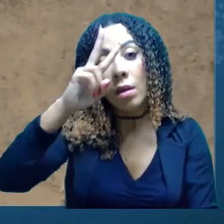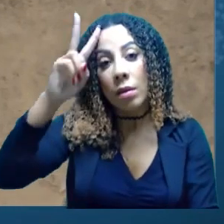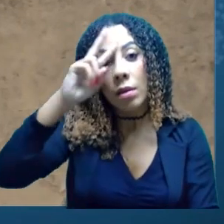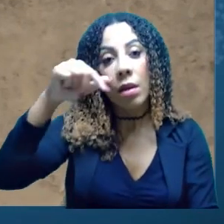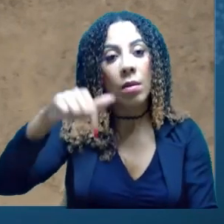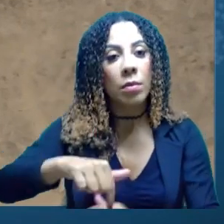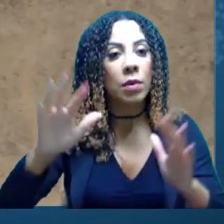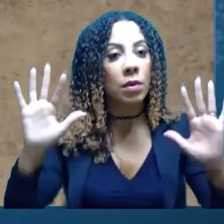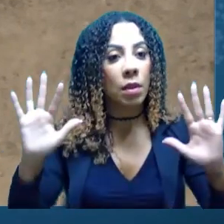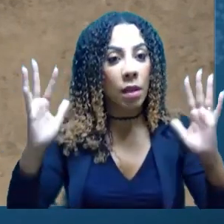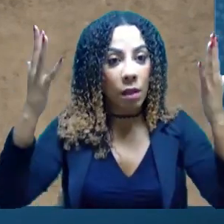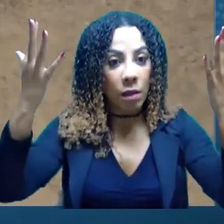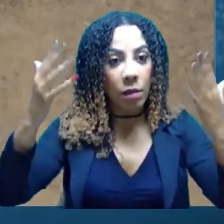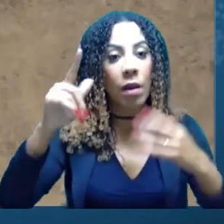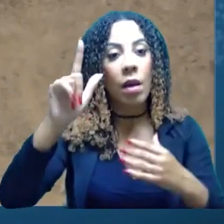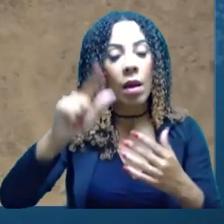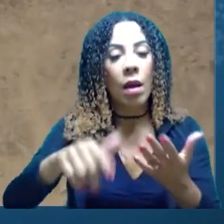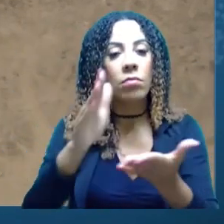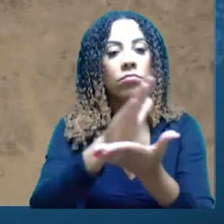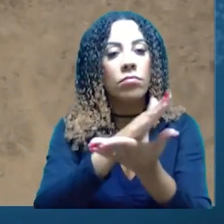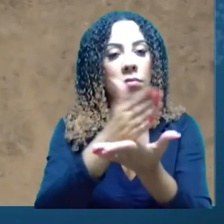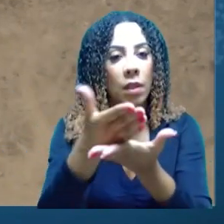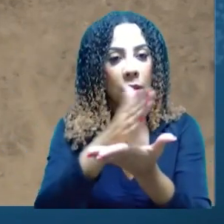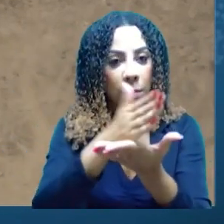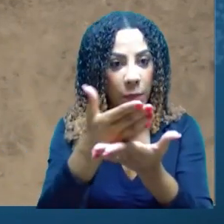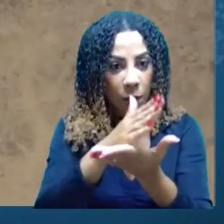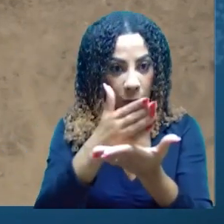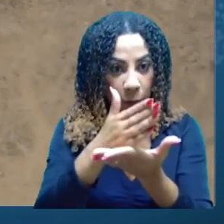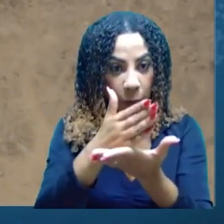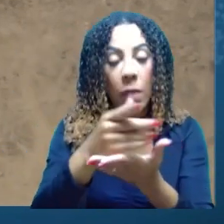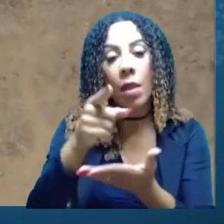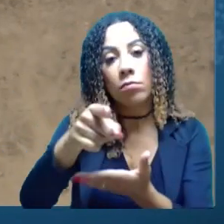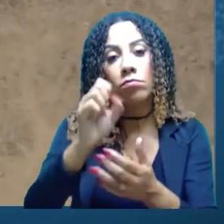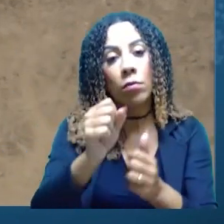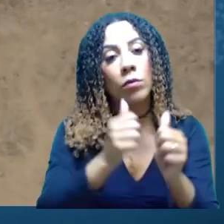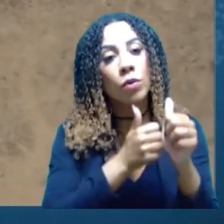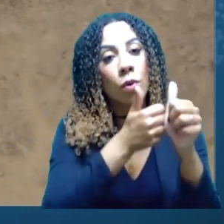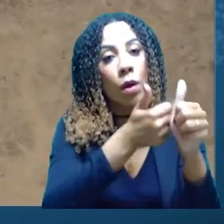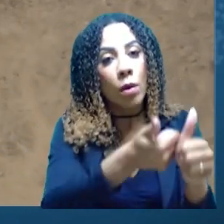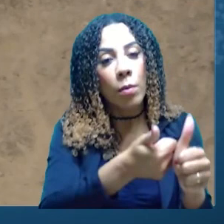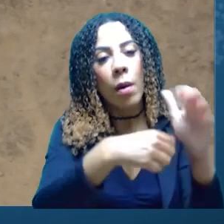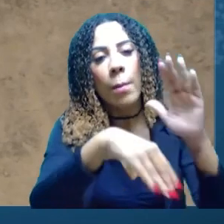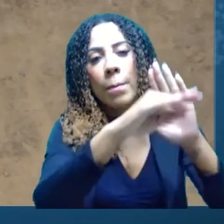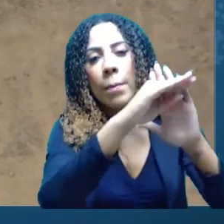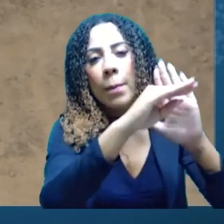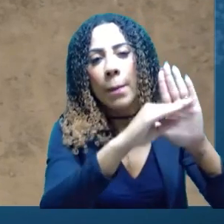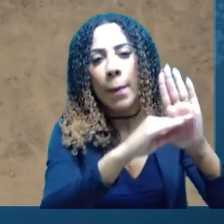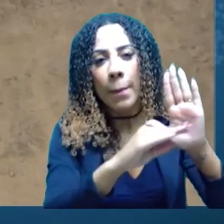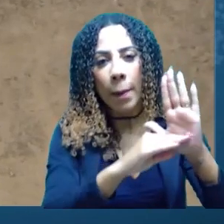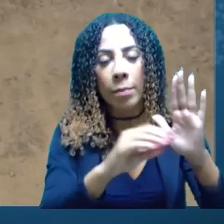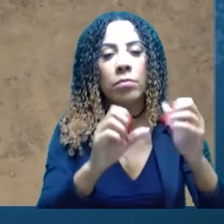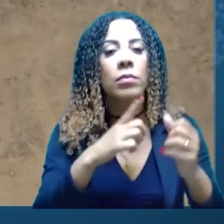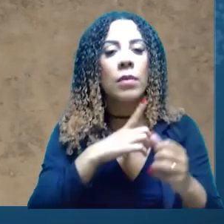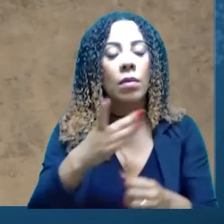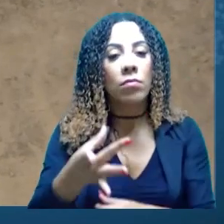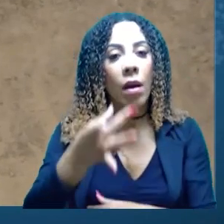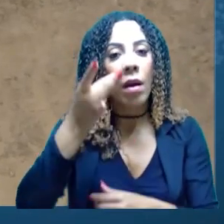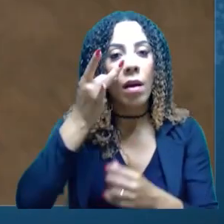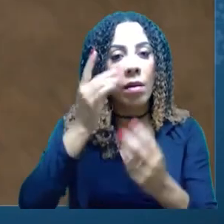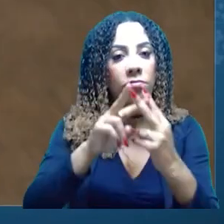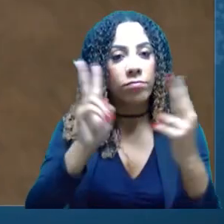de forma híbrida. Você poderá acompanhar toda a nossa programação ao vivo através do nosso